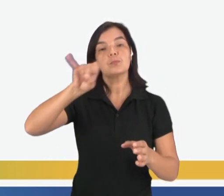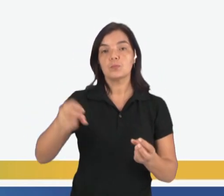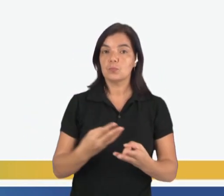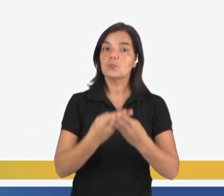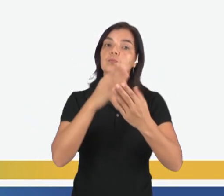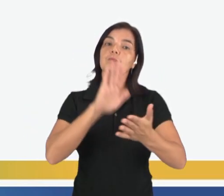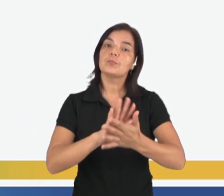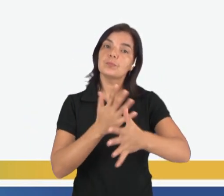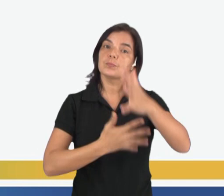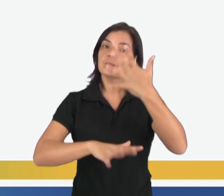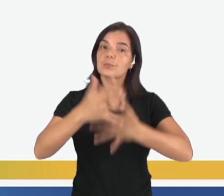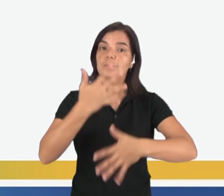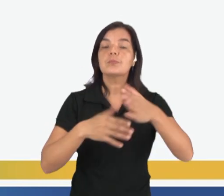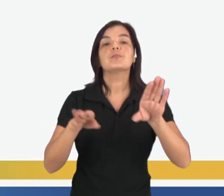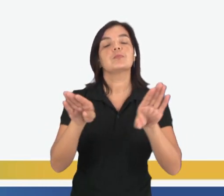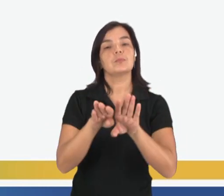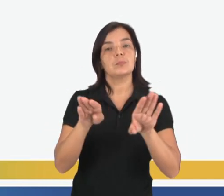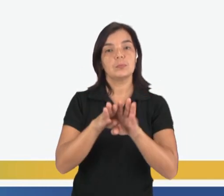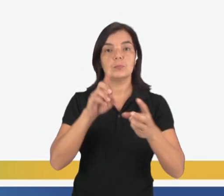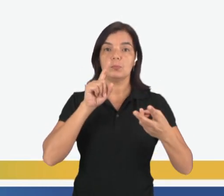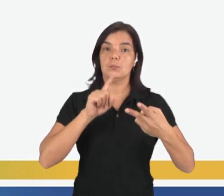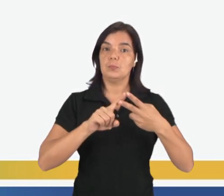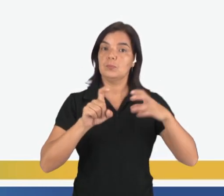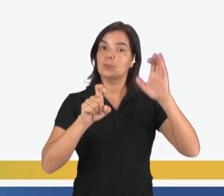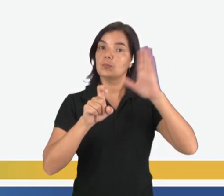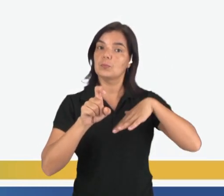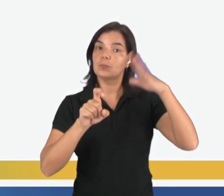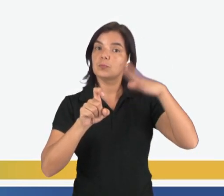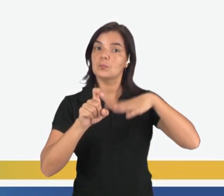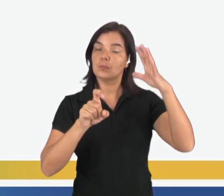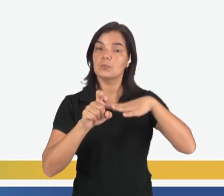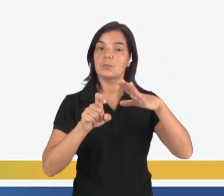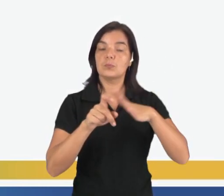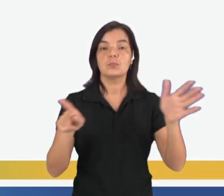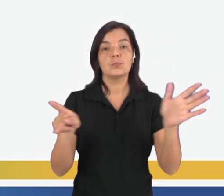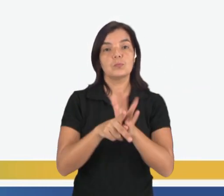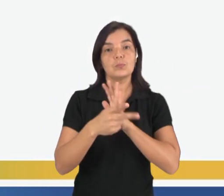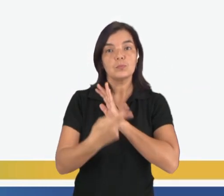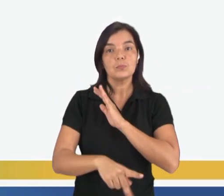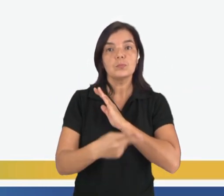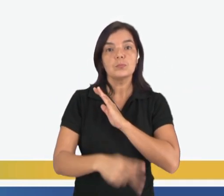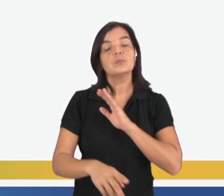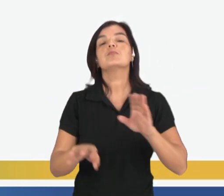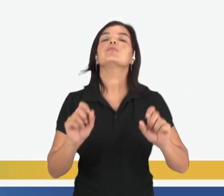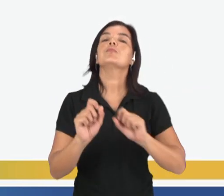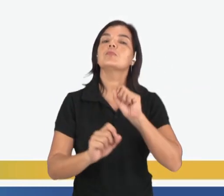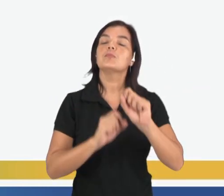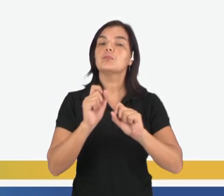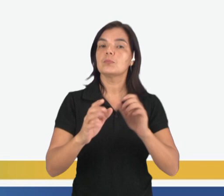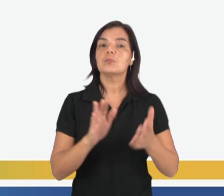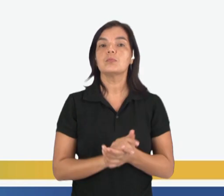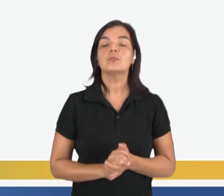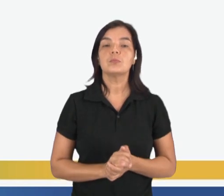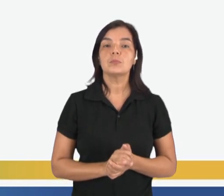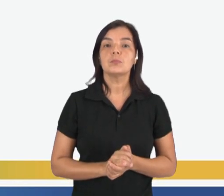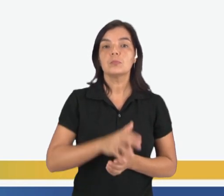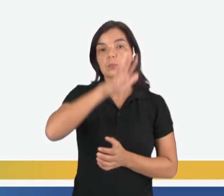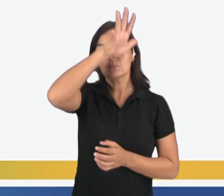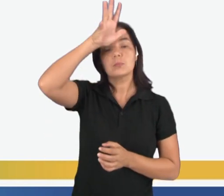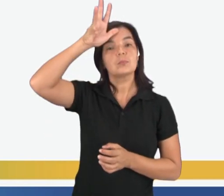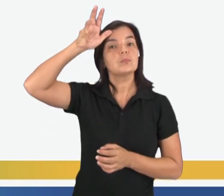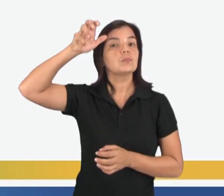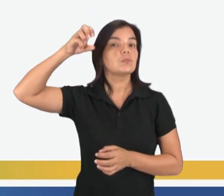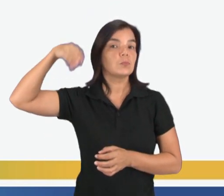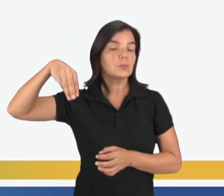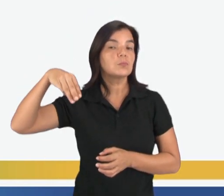celebra. Nós vamos ter aí o mito, por exemplo, aqui da nossa região, região